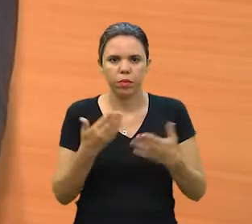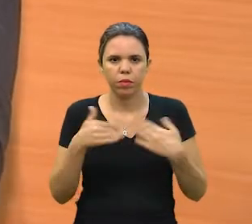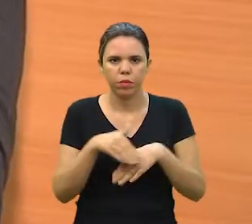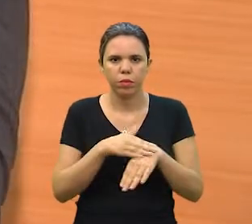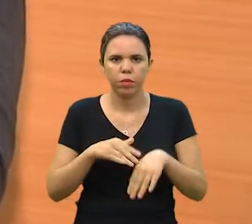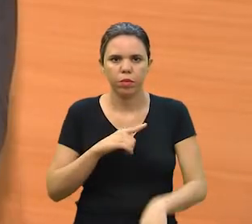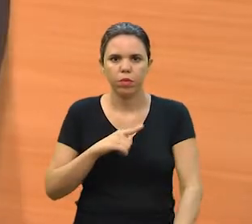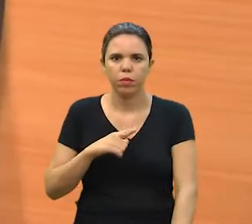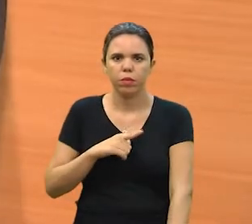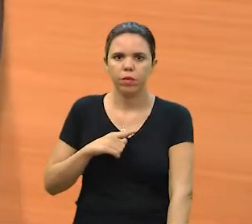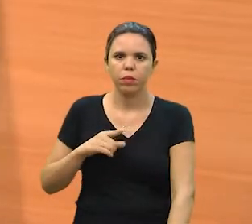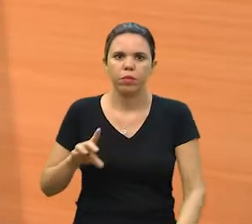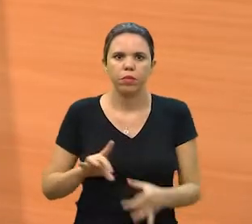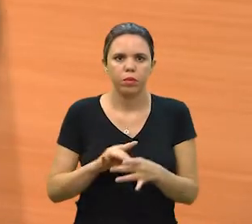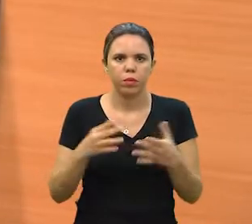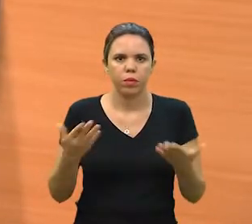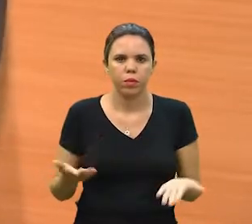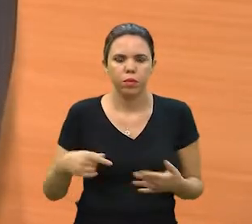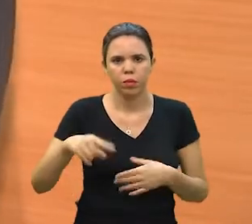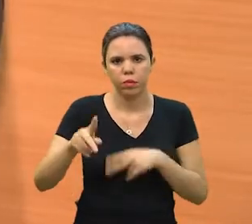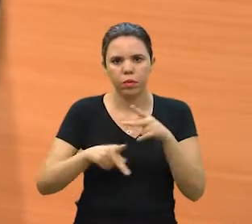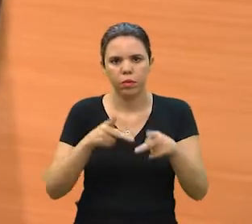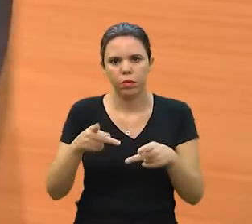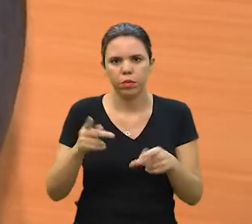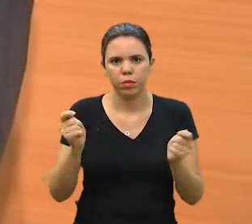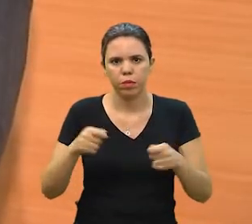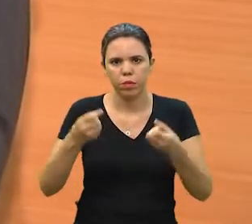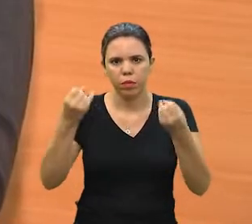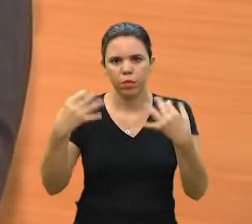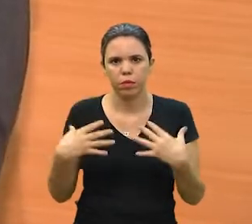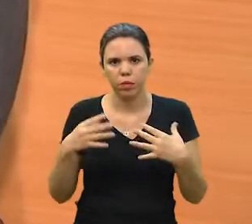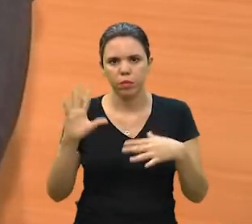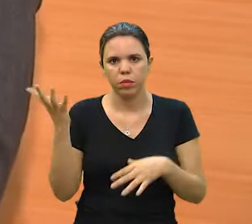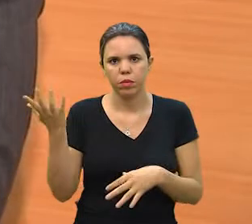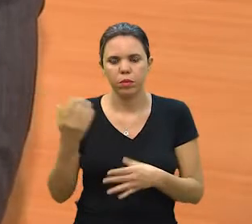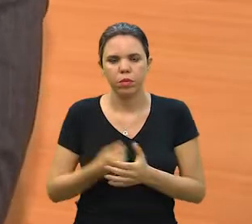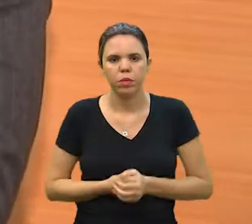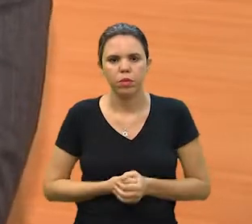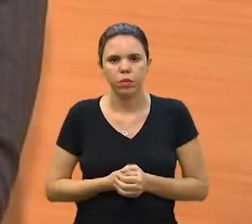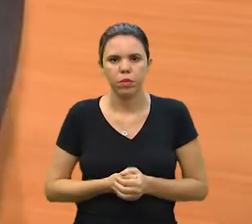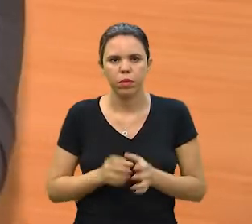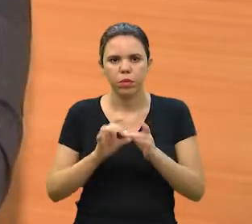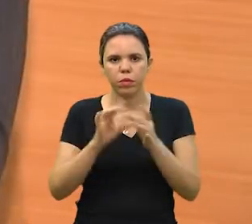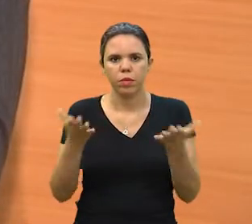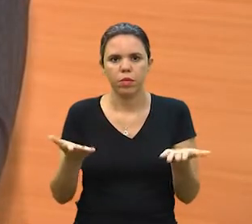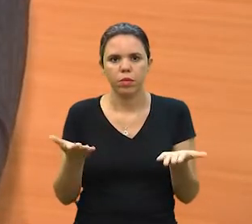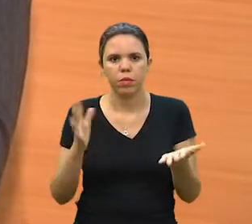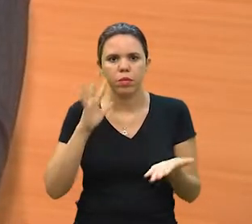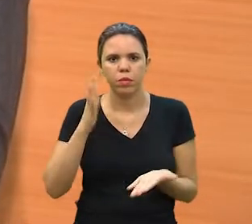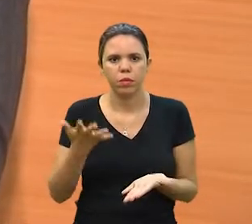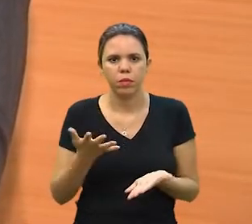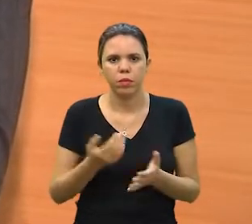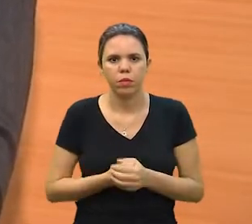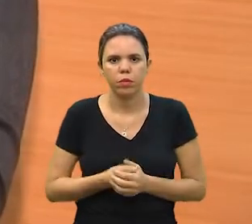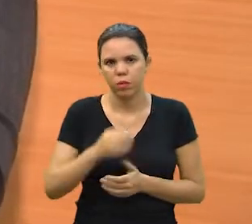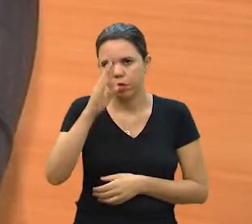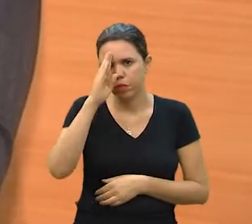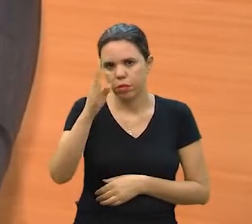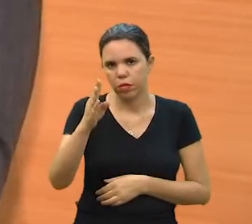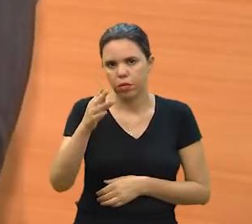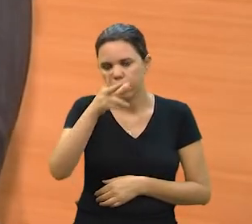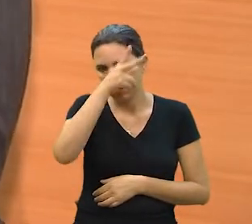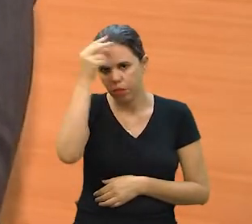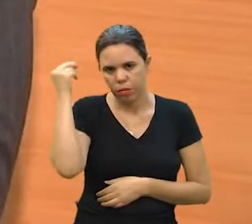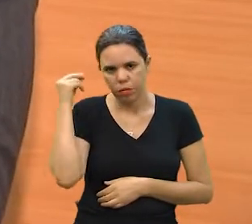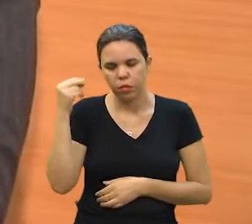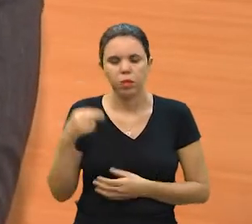pessoas, por conversar, por ter essa disposição de ir até as pessoas para poder explicar o que estava acontecendo e se colocar à disposição para buscar uma solução. E